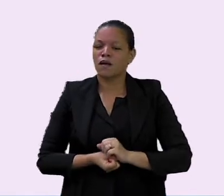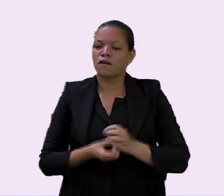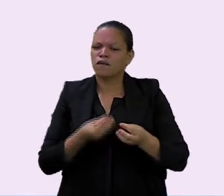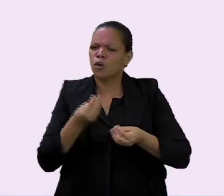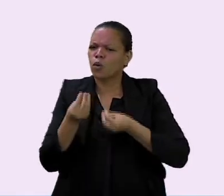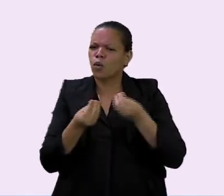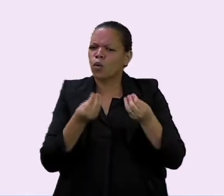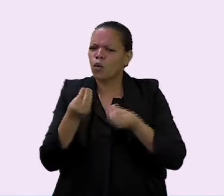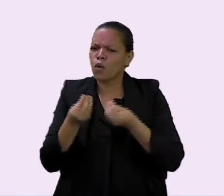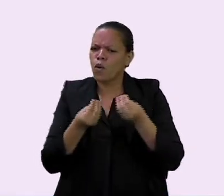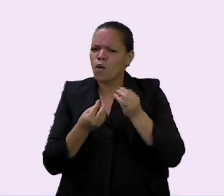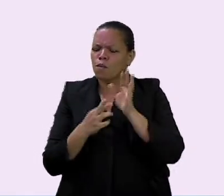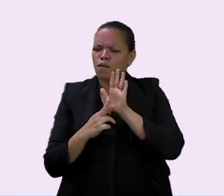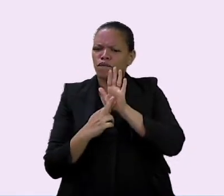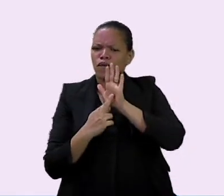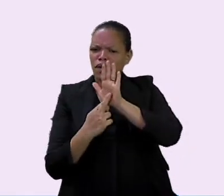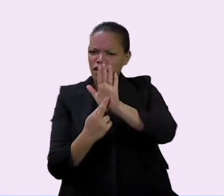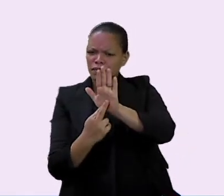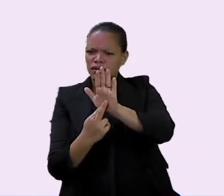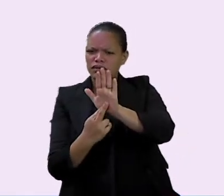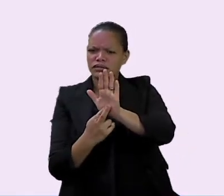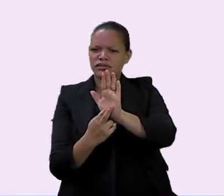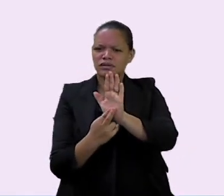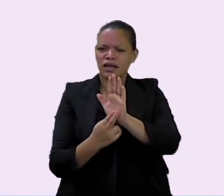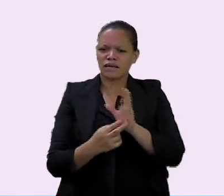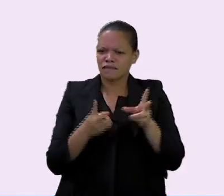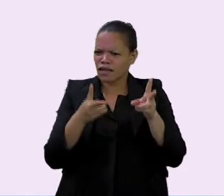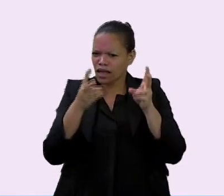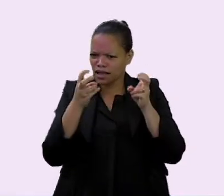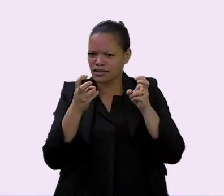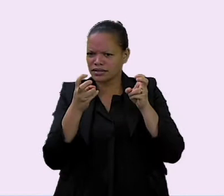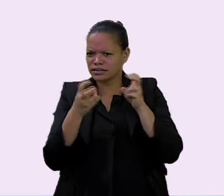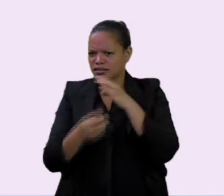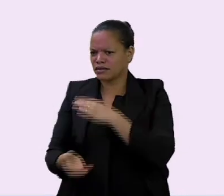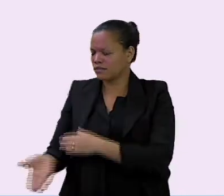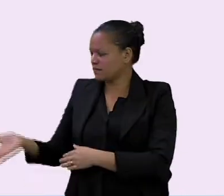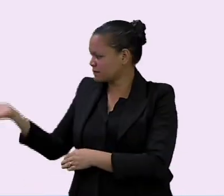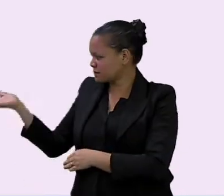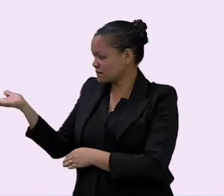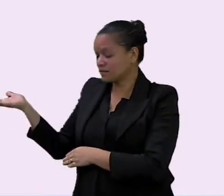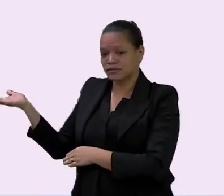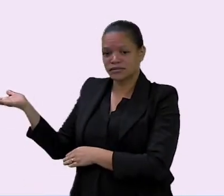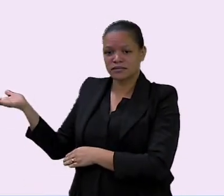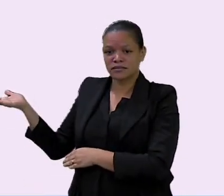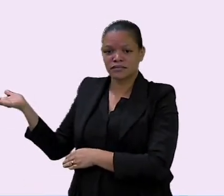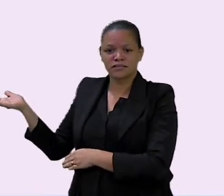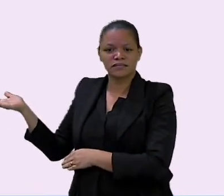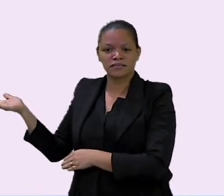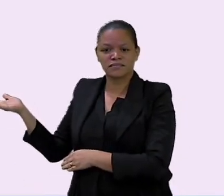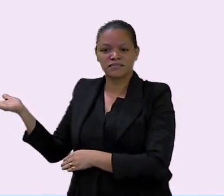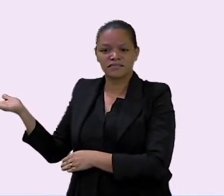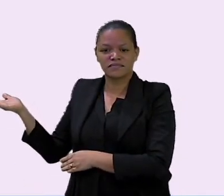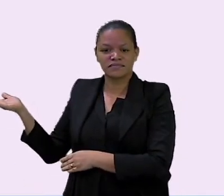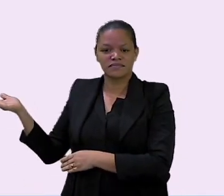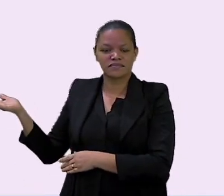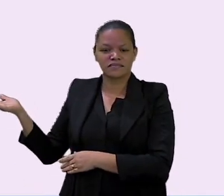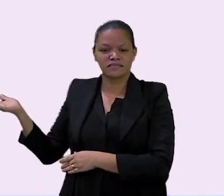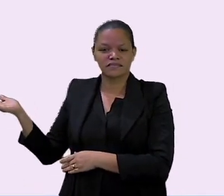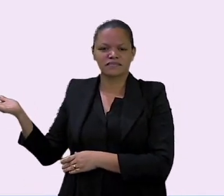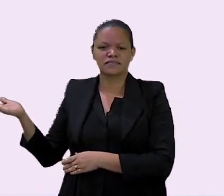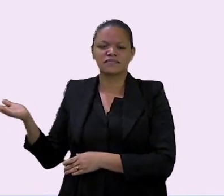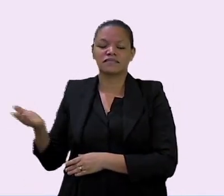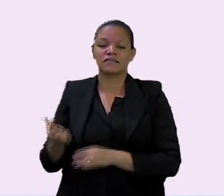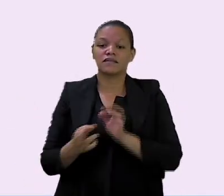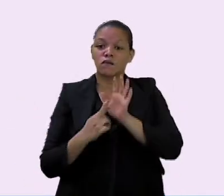2 partes. Mas eu me alimentei, ou seja, cada partezinha dessa vai representar 1. Então,